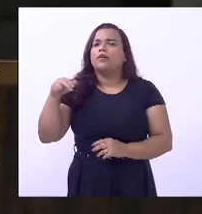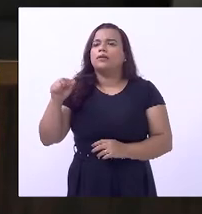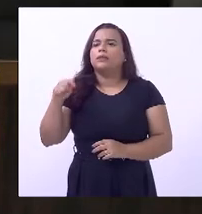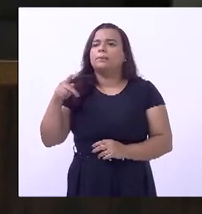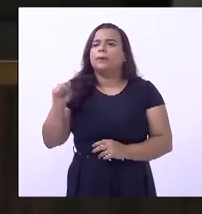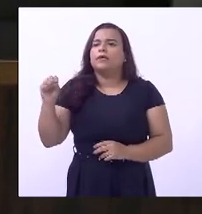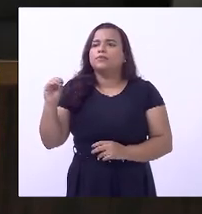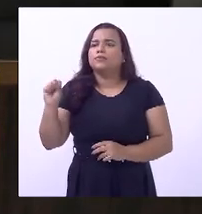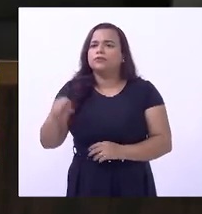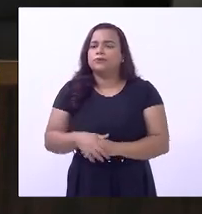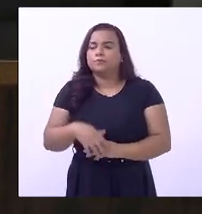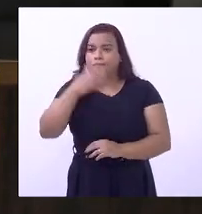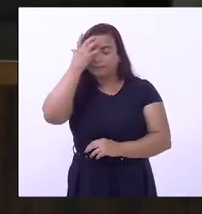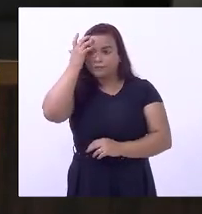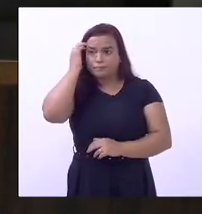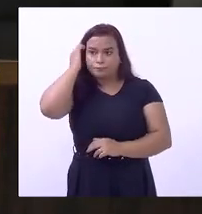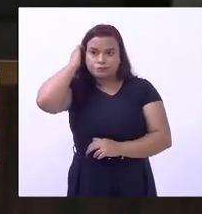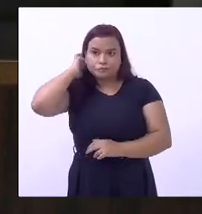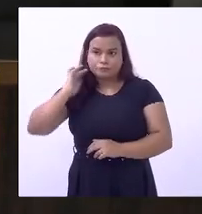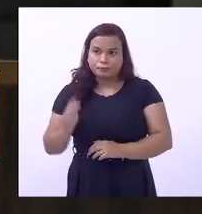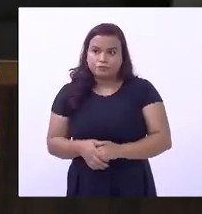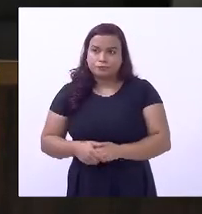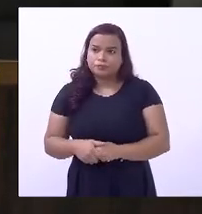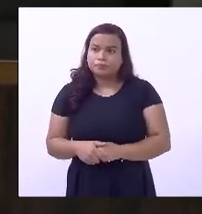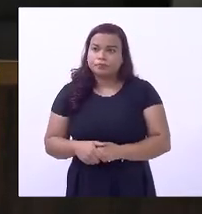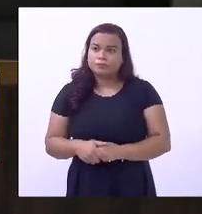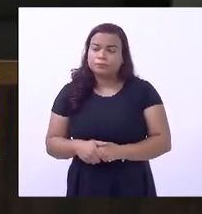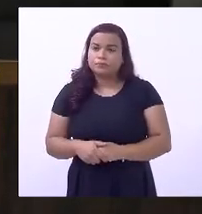Passos. Deputada Alana Passos.